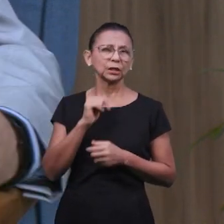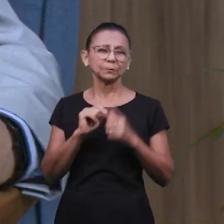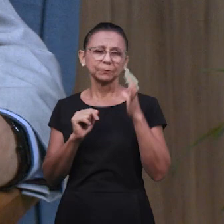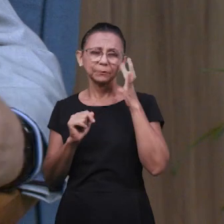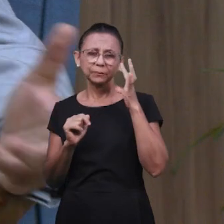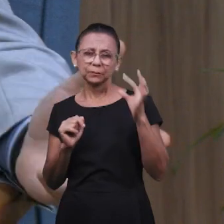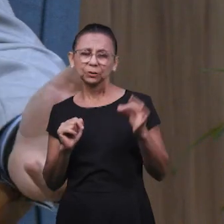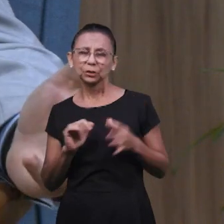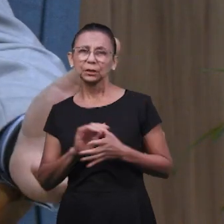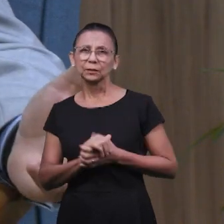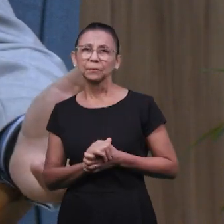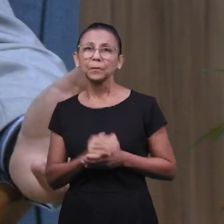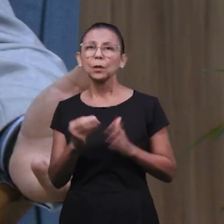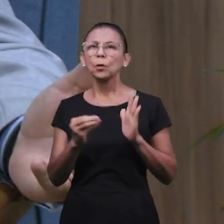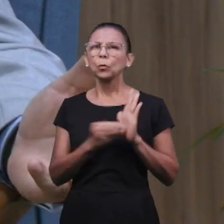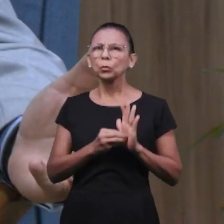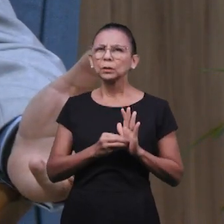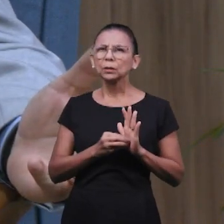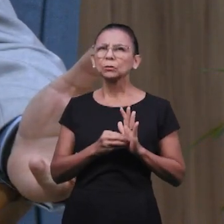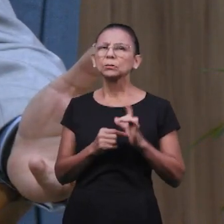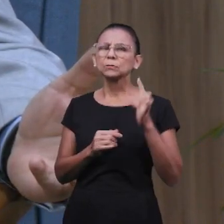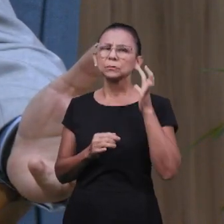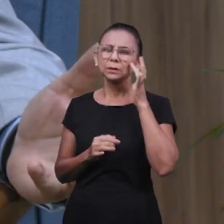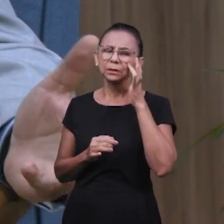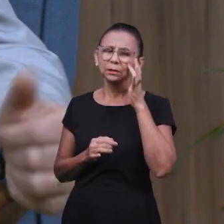ou ainda sem qualquer seleção do conteúdo